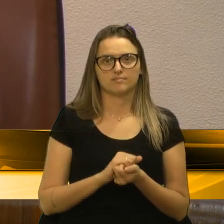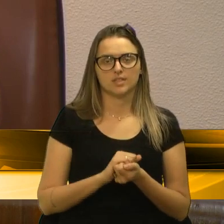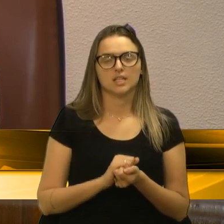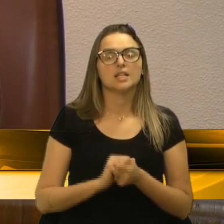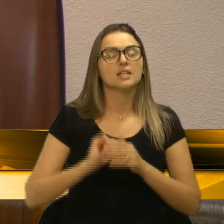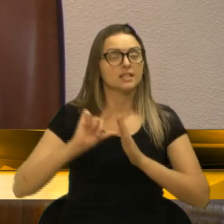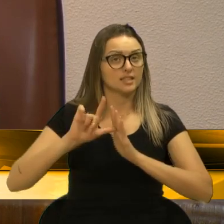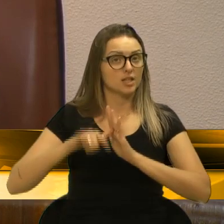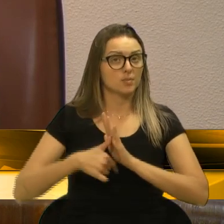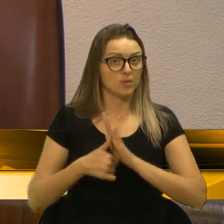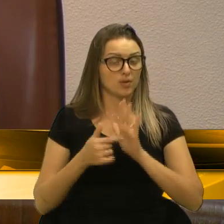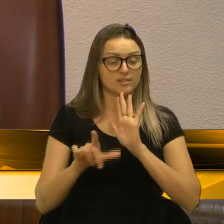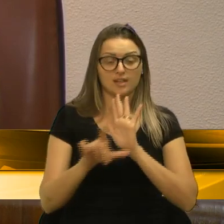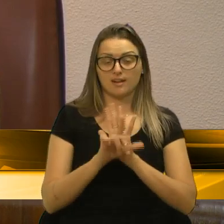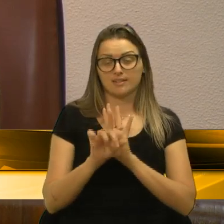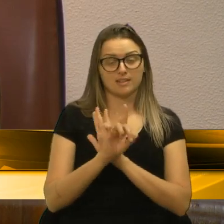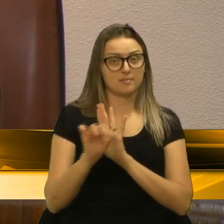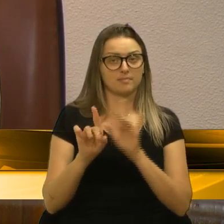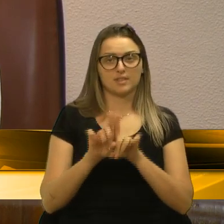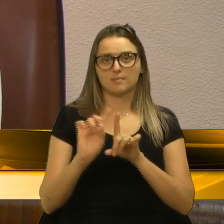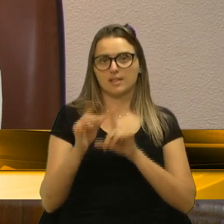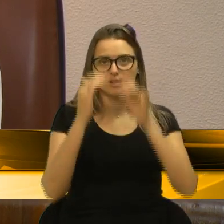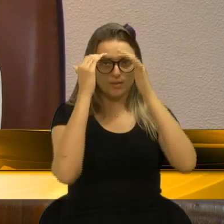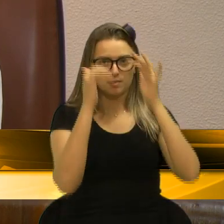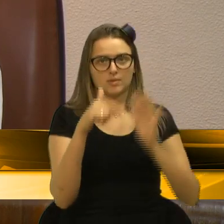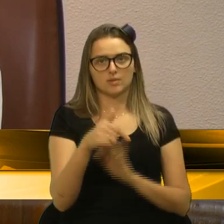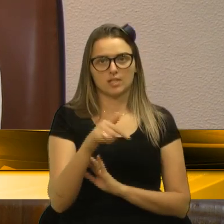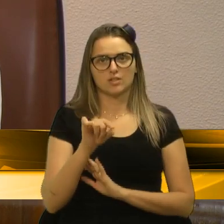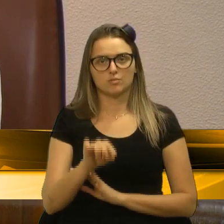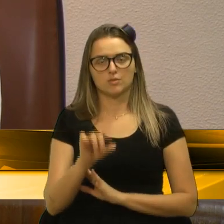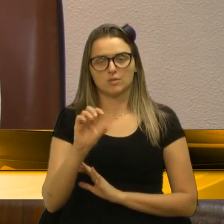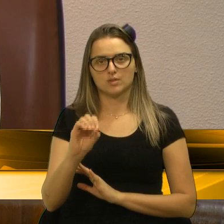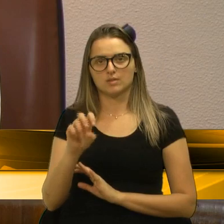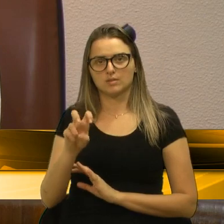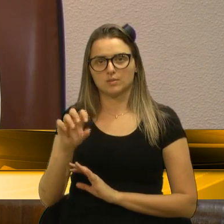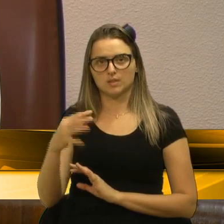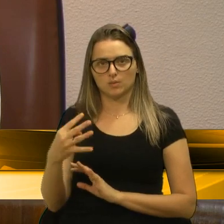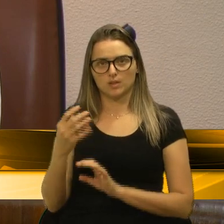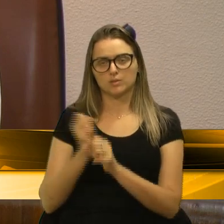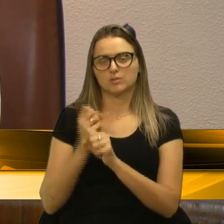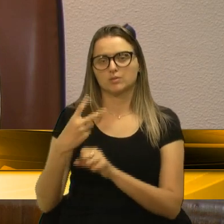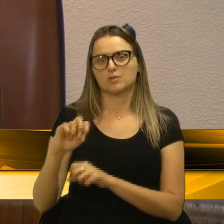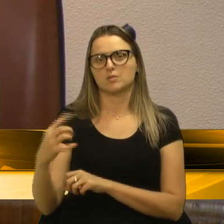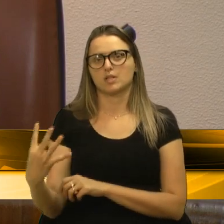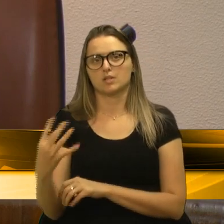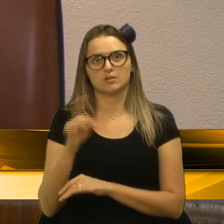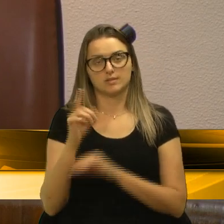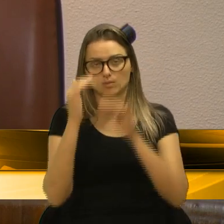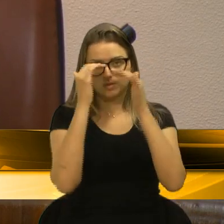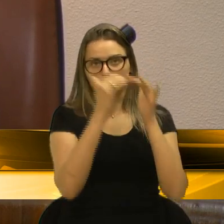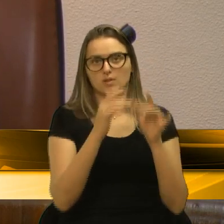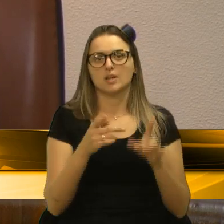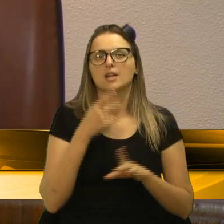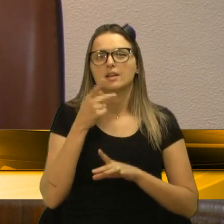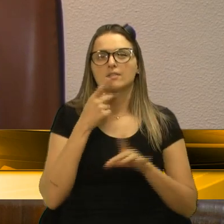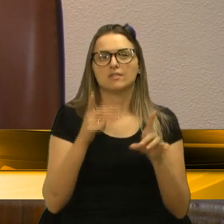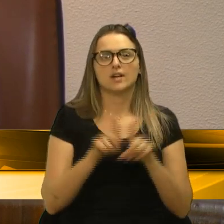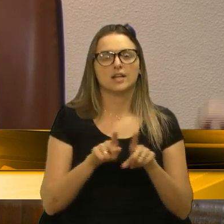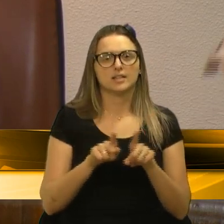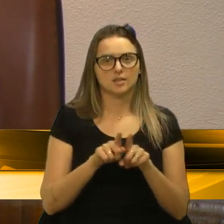Consequentemente, a Lei Municipal 7.854 de 2014. Salienta-se que o